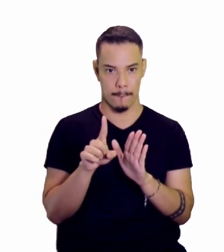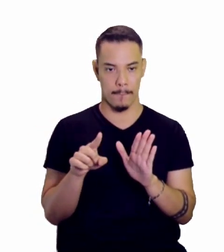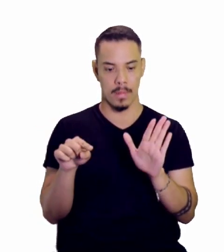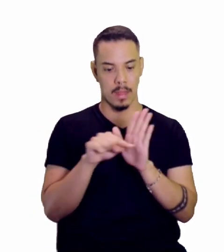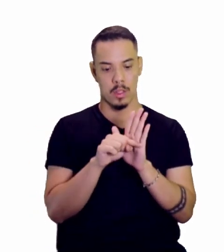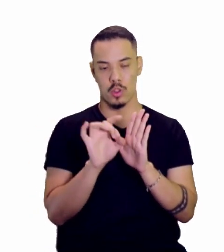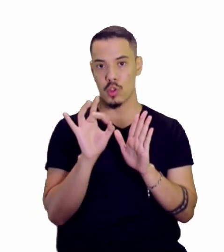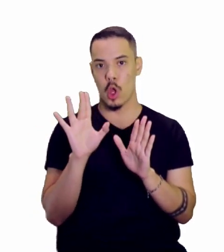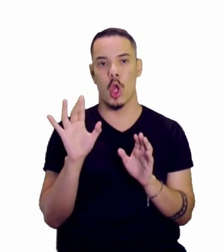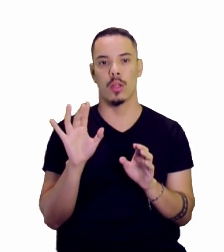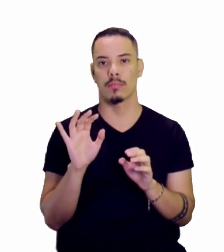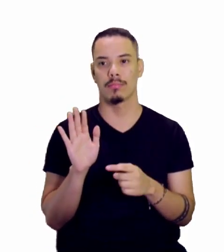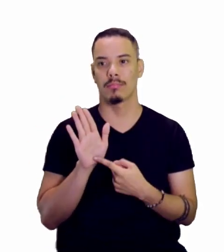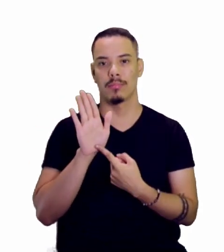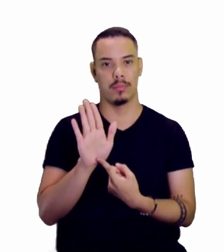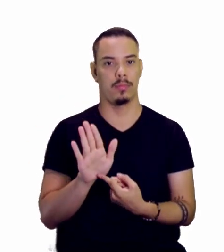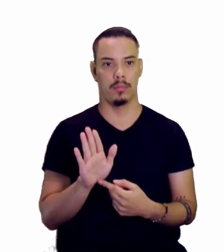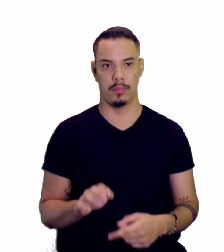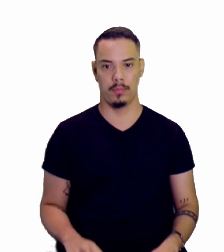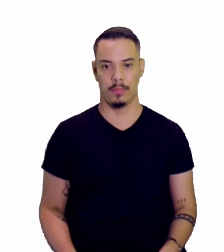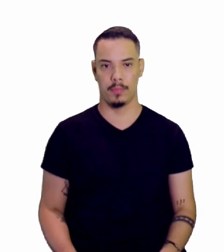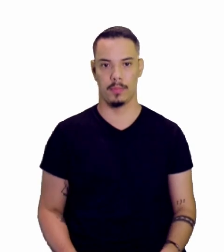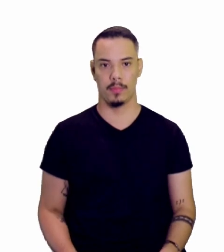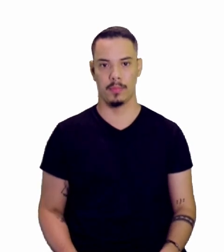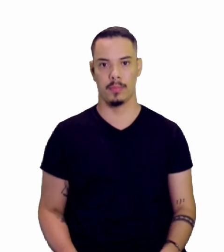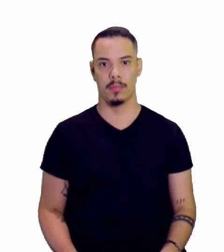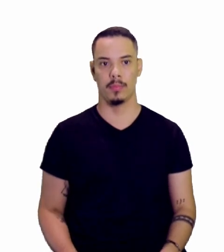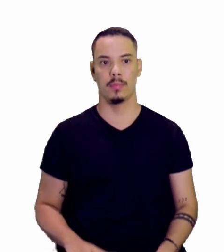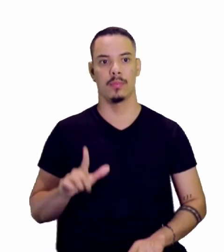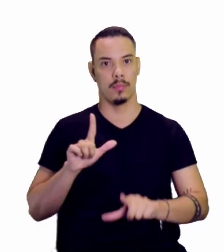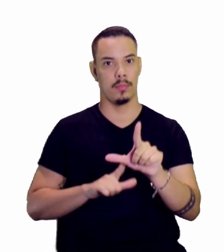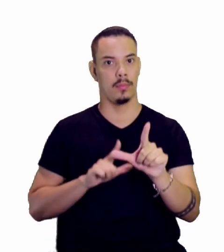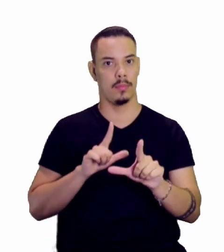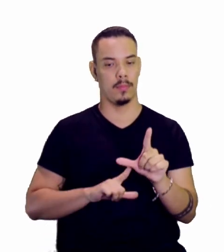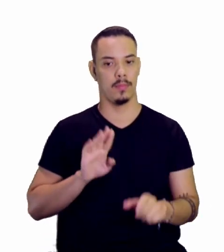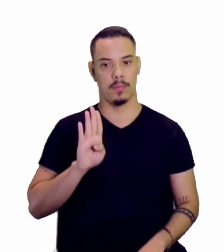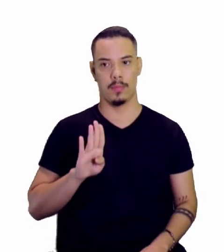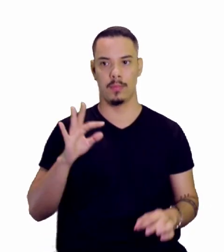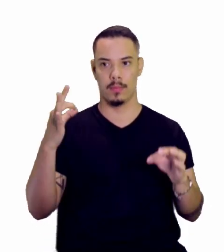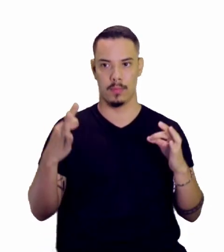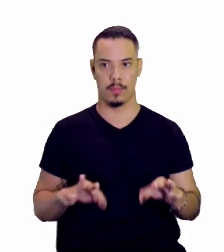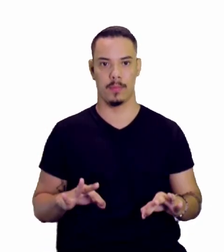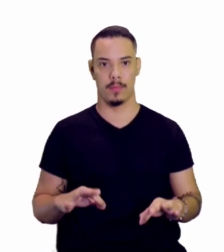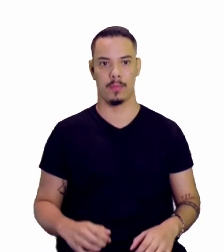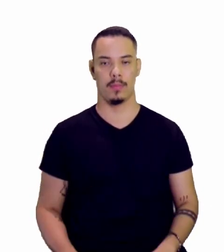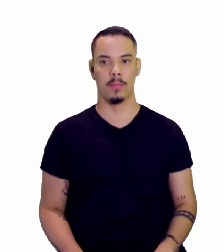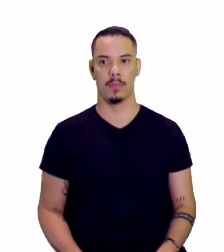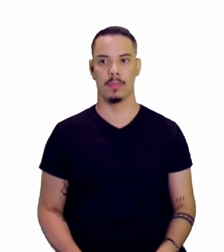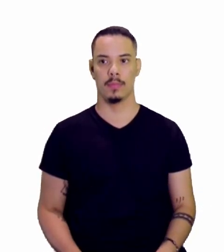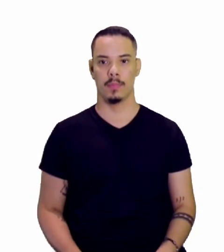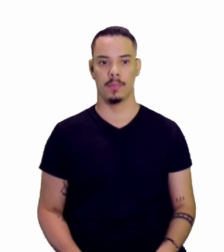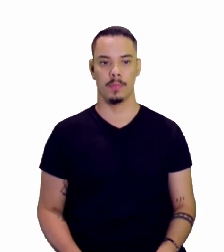tracinho é só para separar, tá, pessoal? Beleza? Letra P. Olha lá, ó.